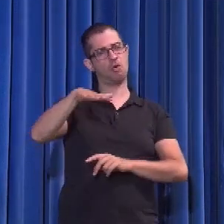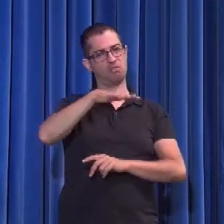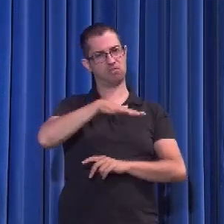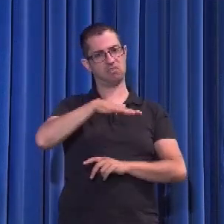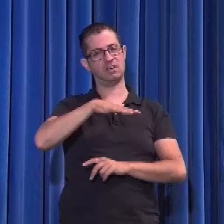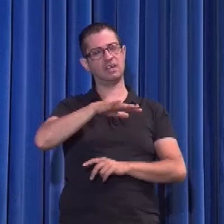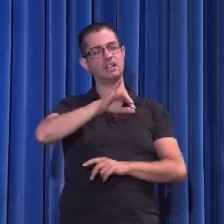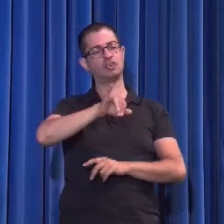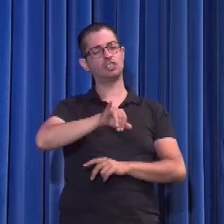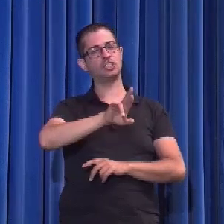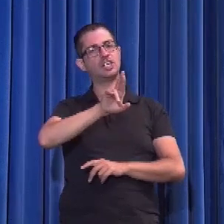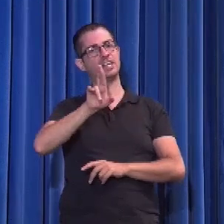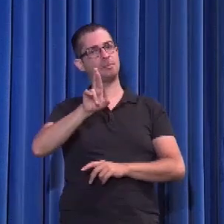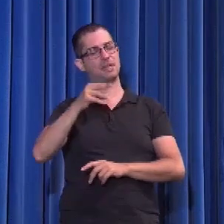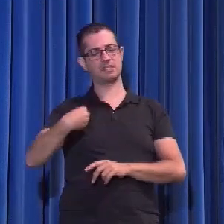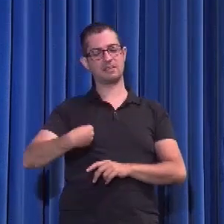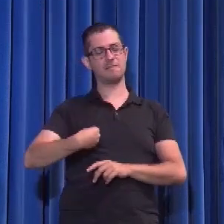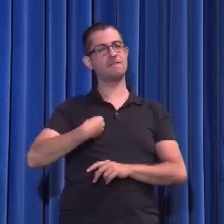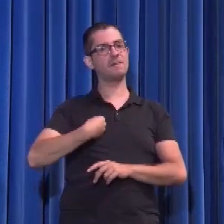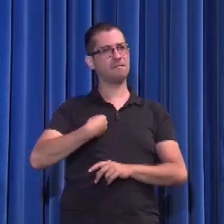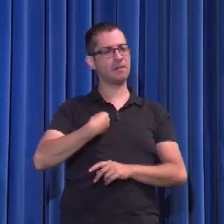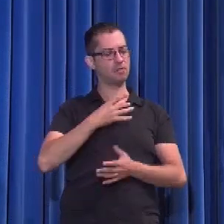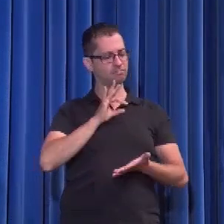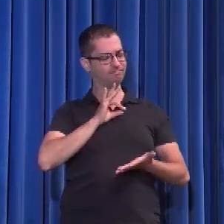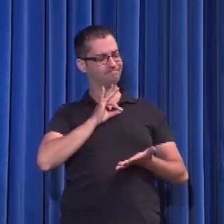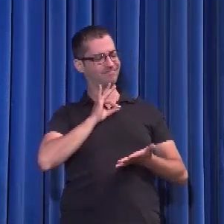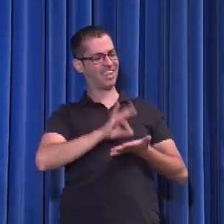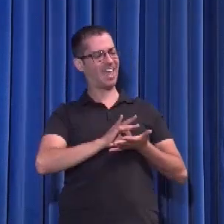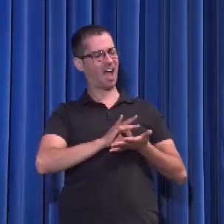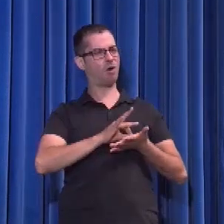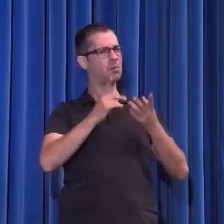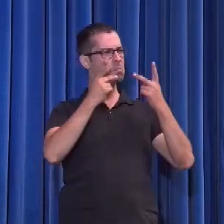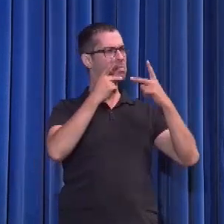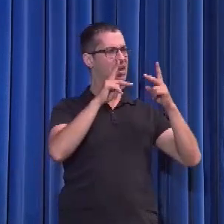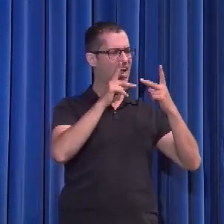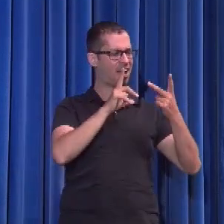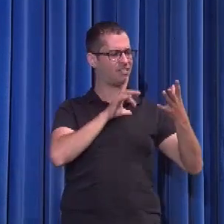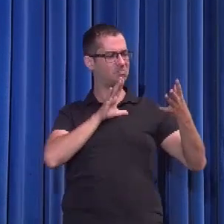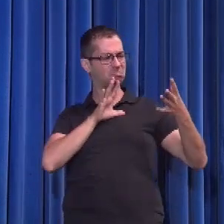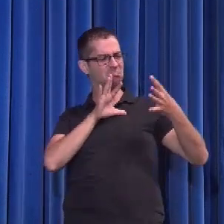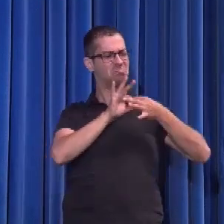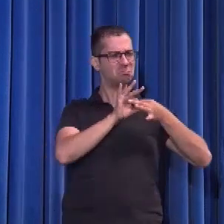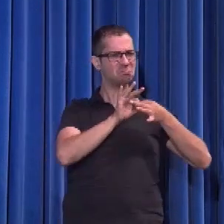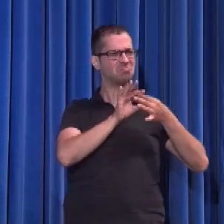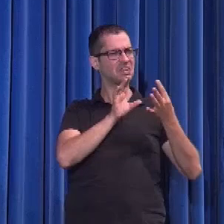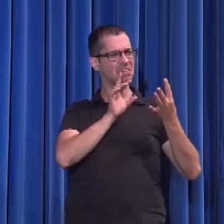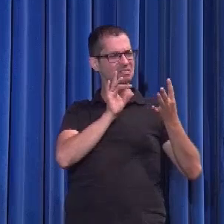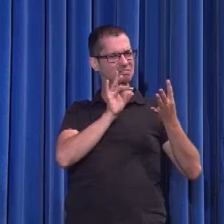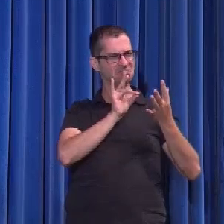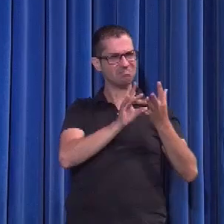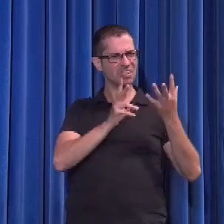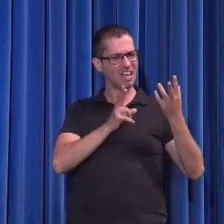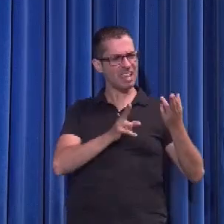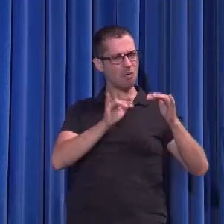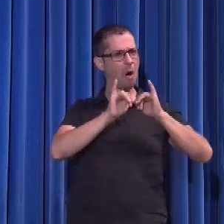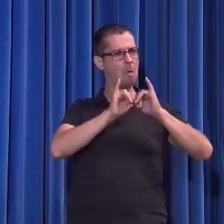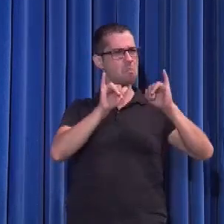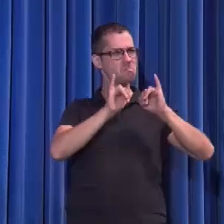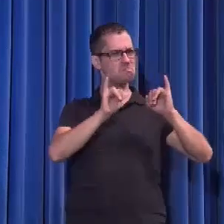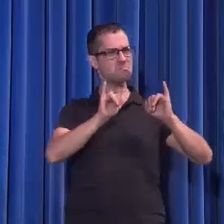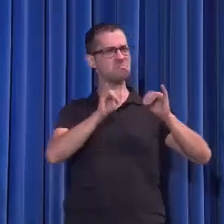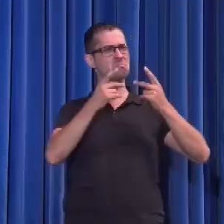de Jeremias é que ele viveu o que ele pregou. Ele pregou o que ele viveu. O livro relata,